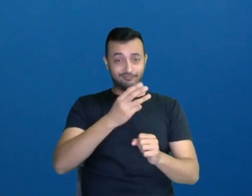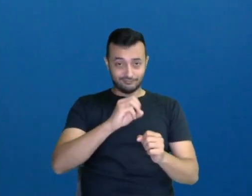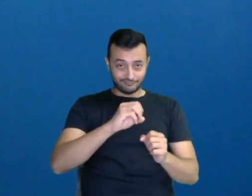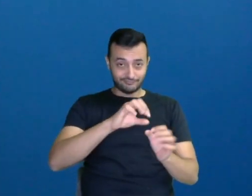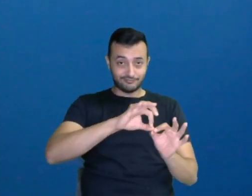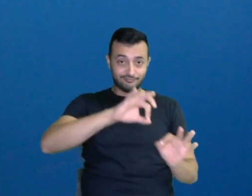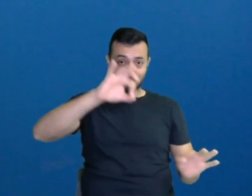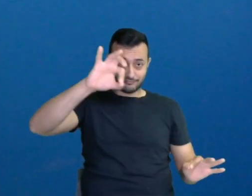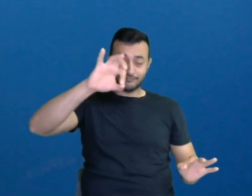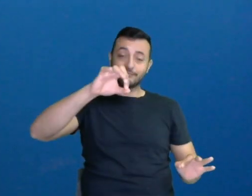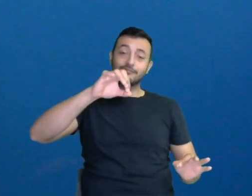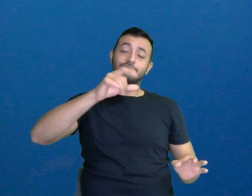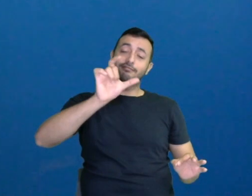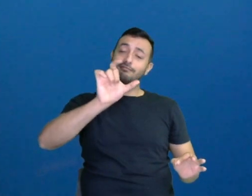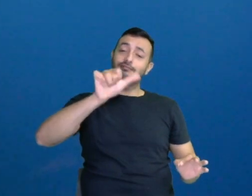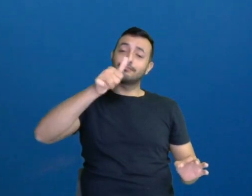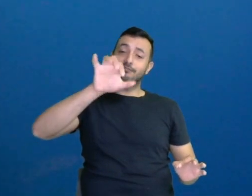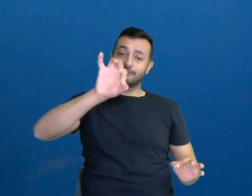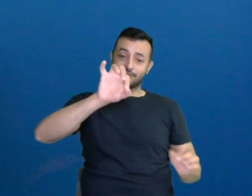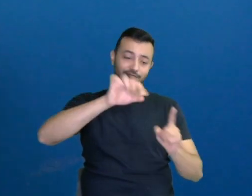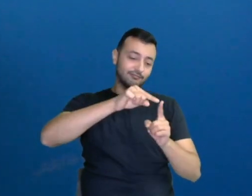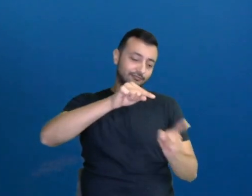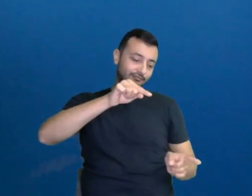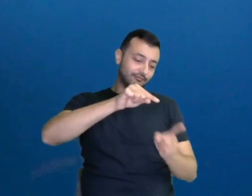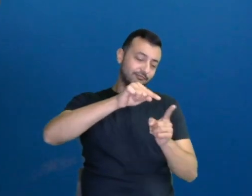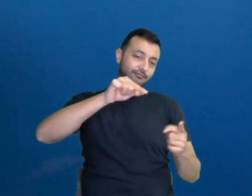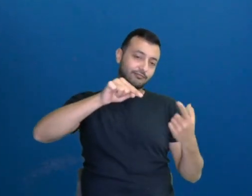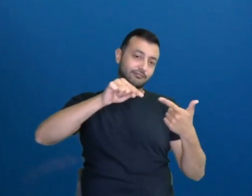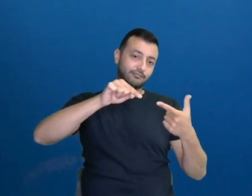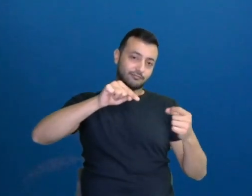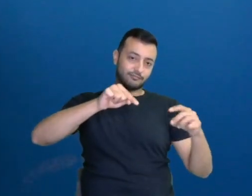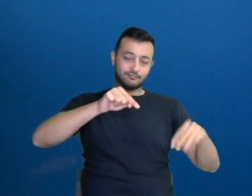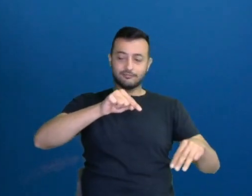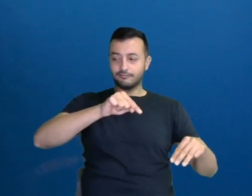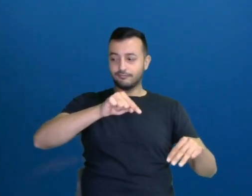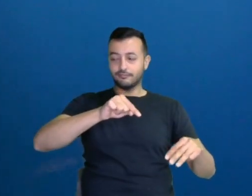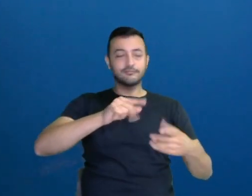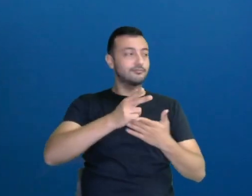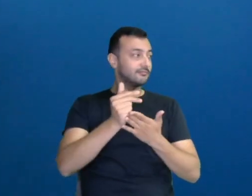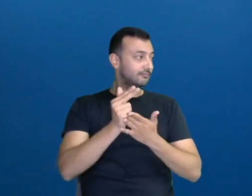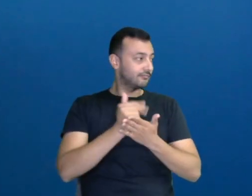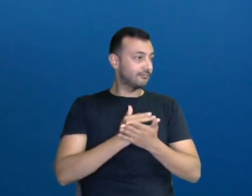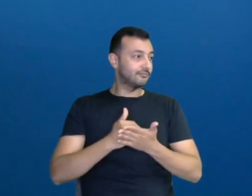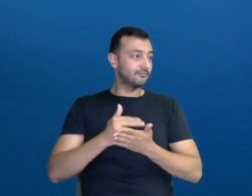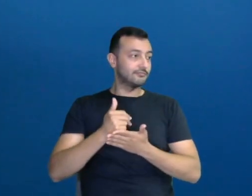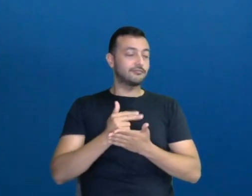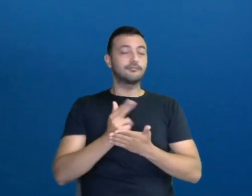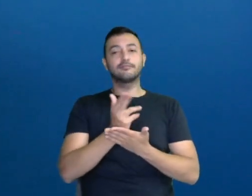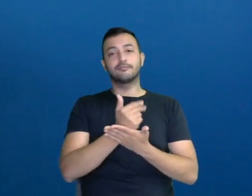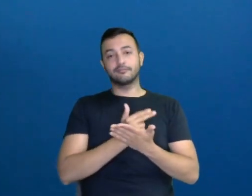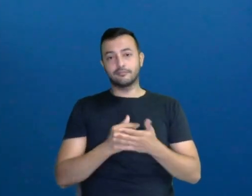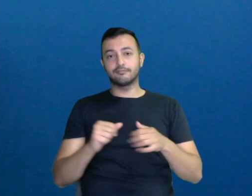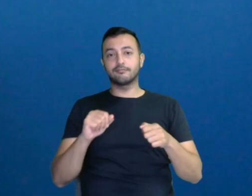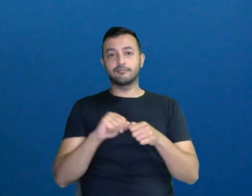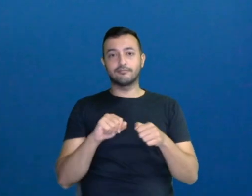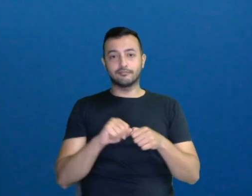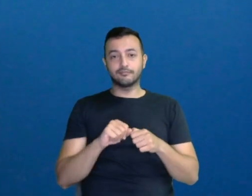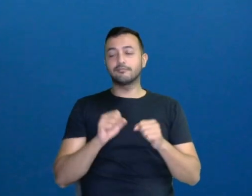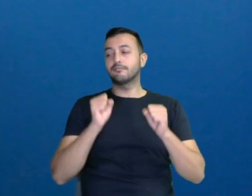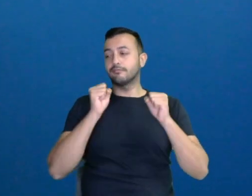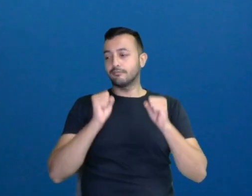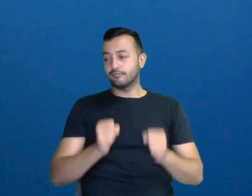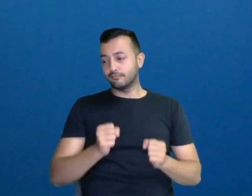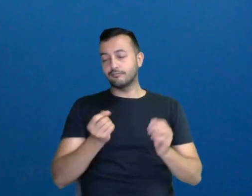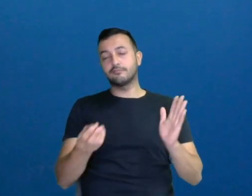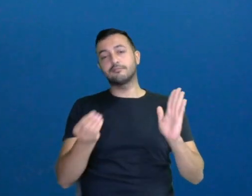10, então a gente tem, ó, de B para D, 20 metros. Lá na hora de desenhar, fazer nossa figura, a gente já pode